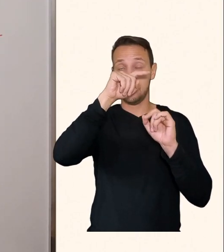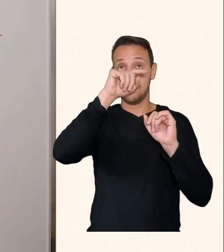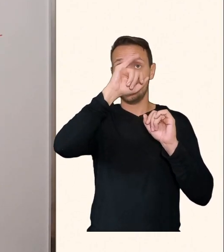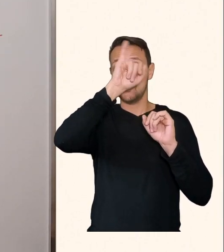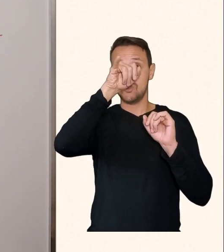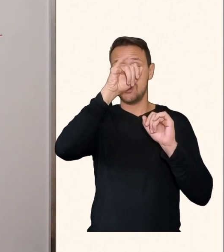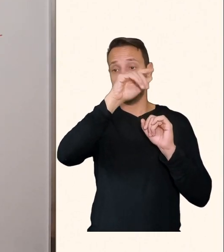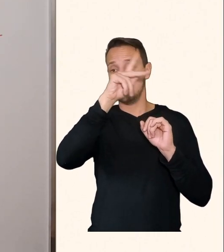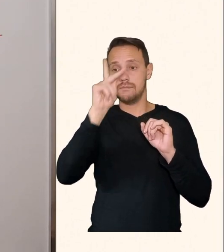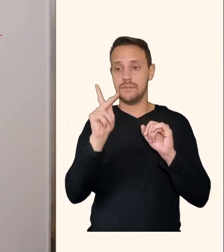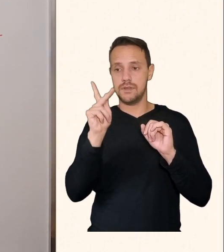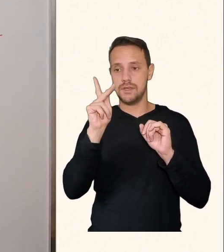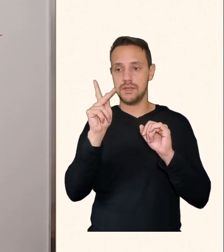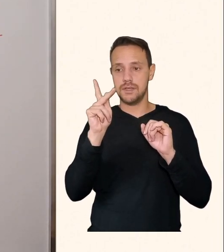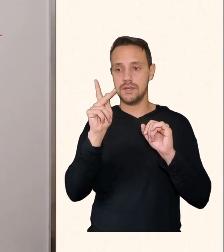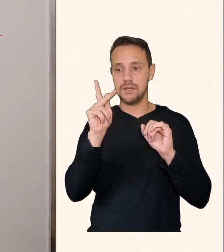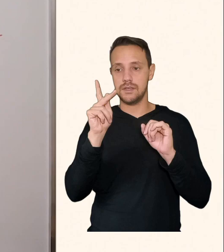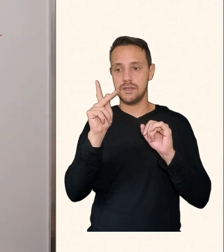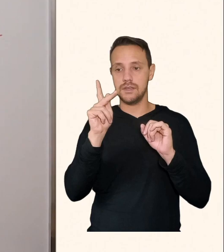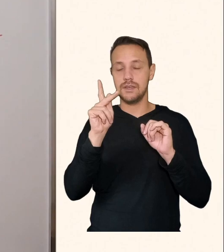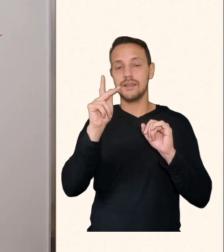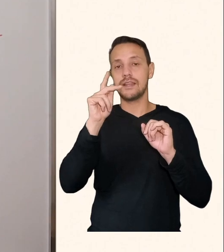Ó.